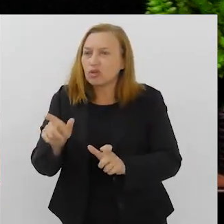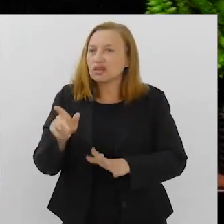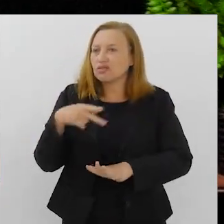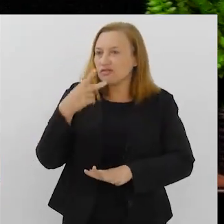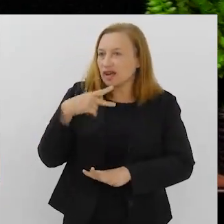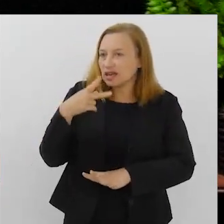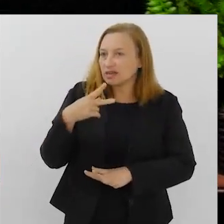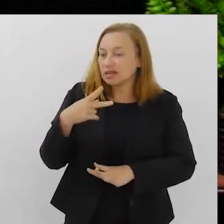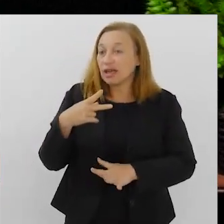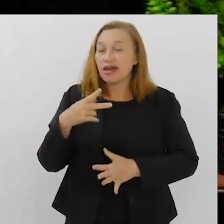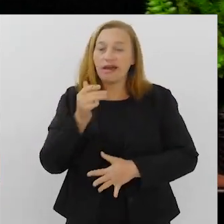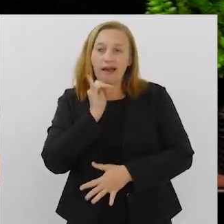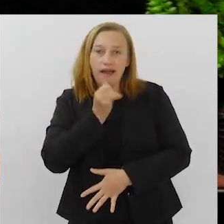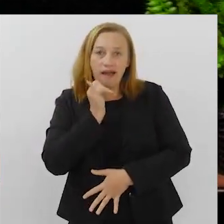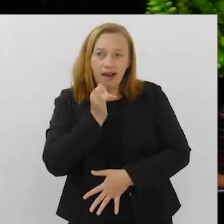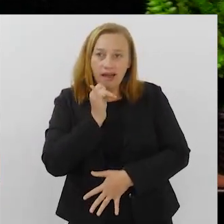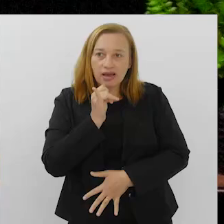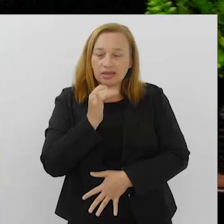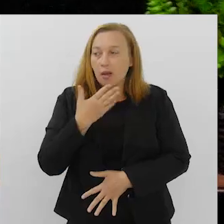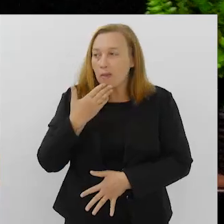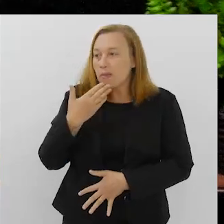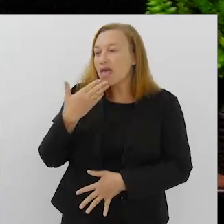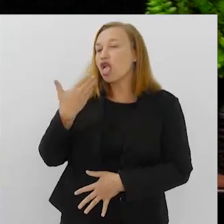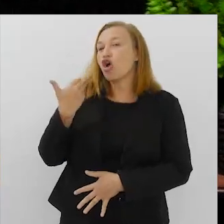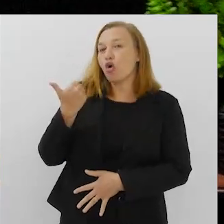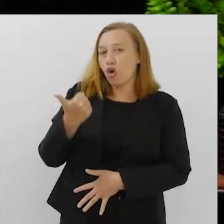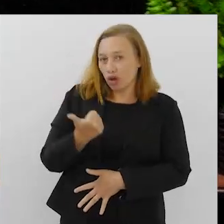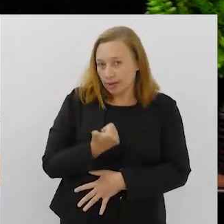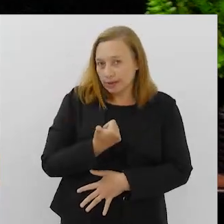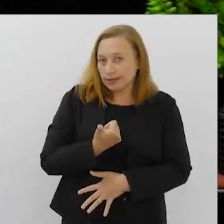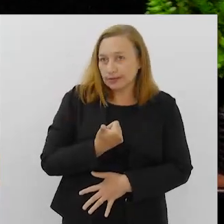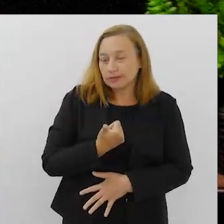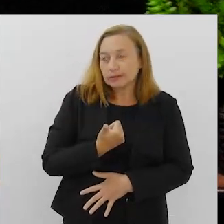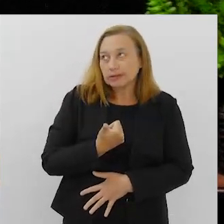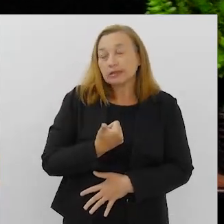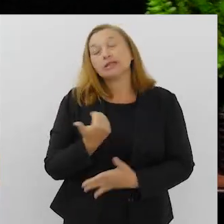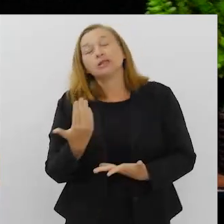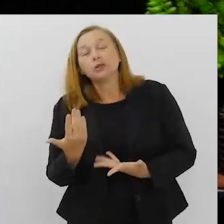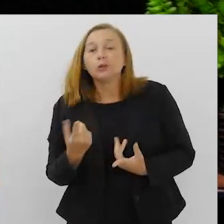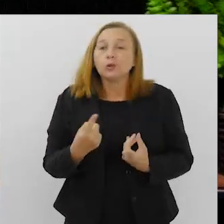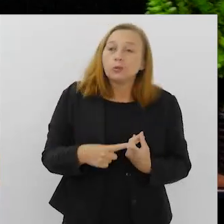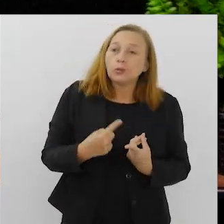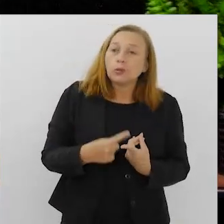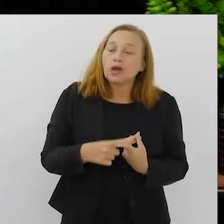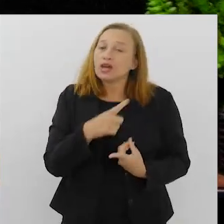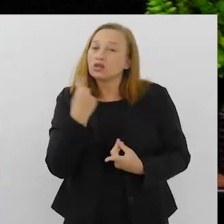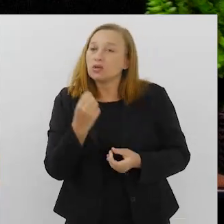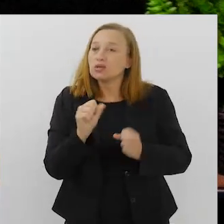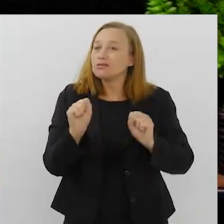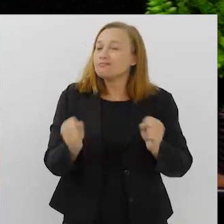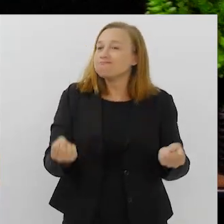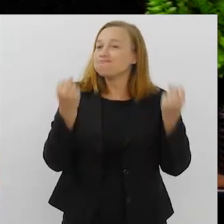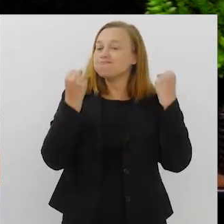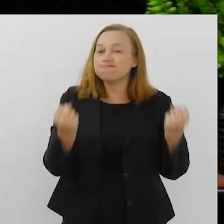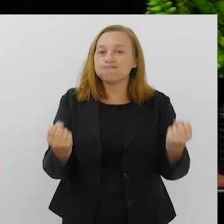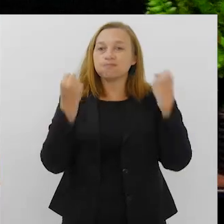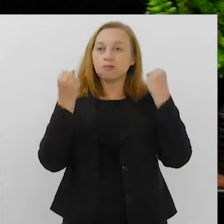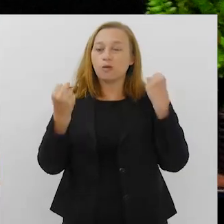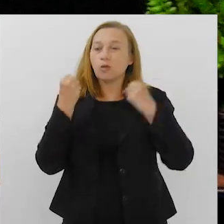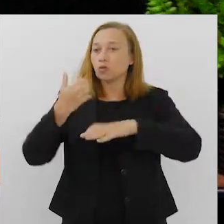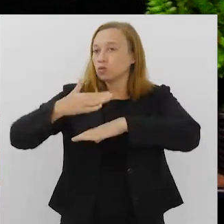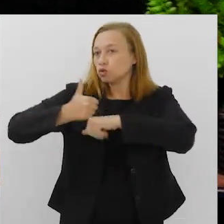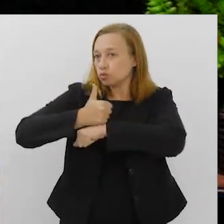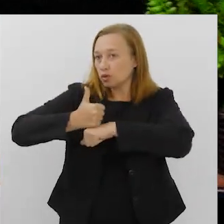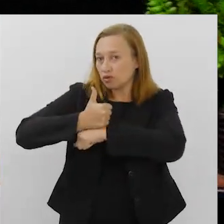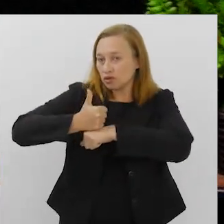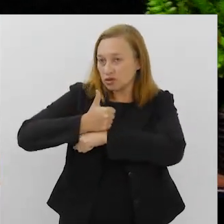já veio falando assim, elas relatam melhoras significativas, né? Isso porque as nossas atividades, os nossos